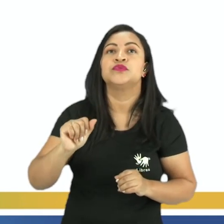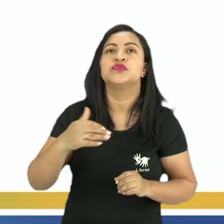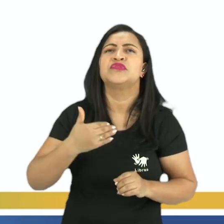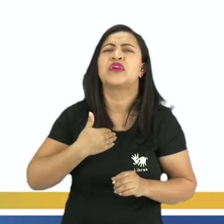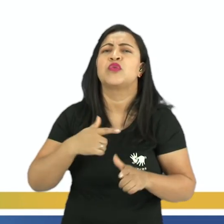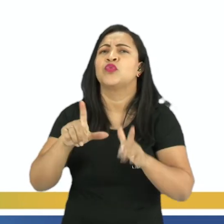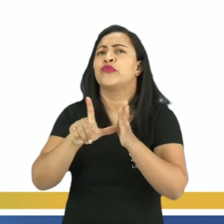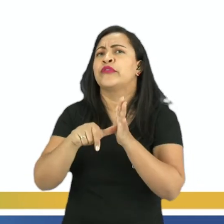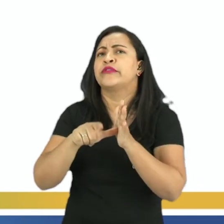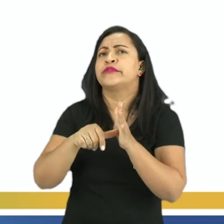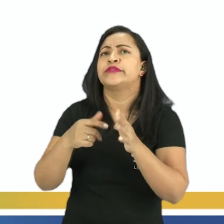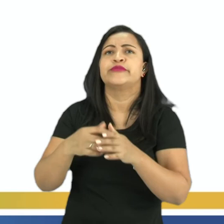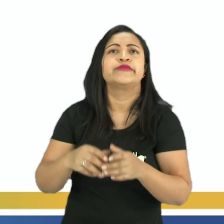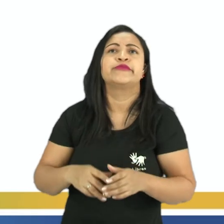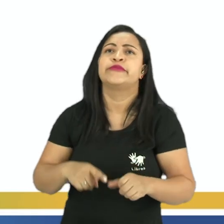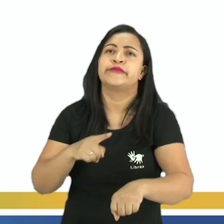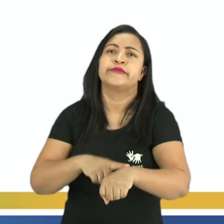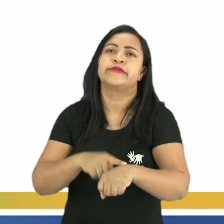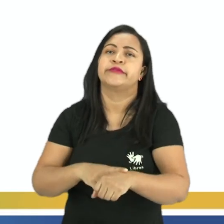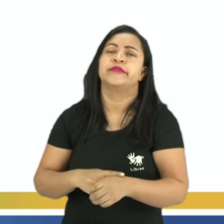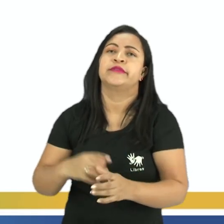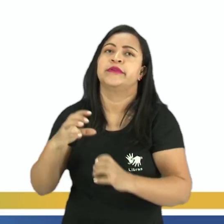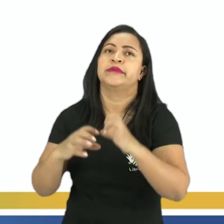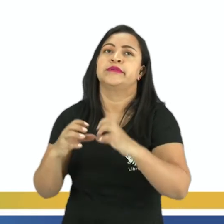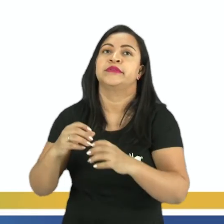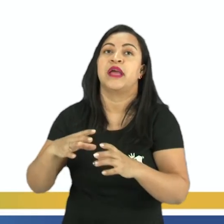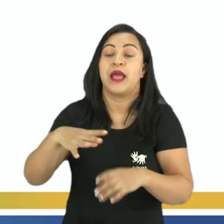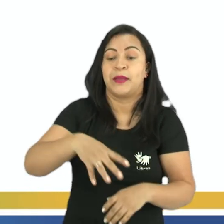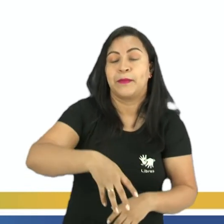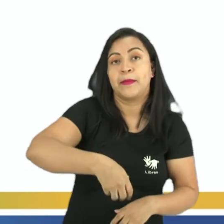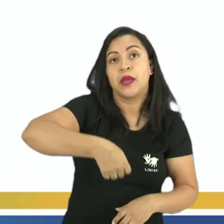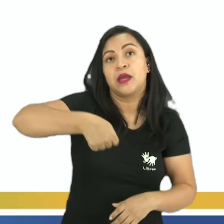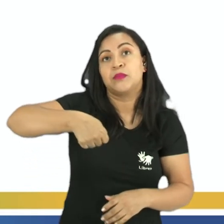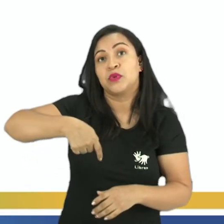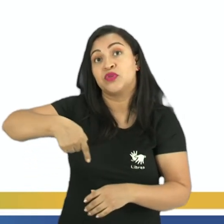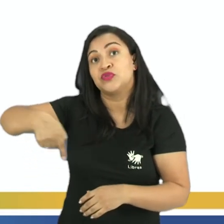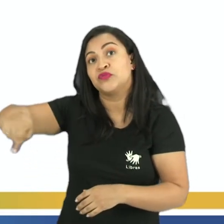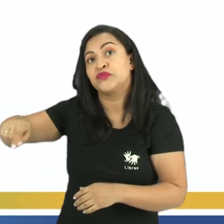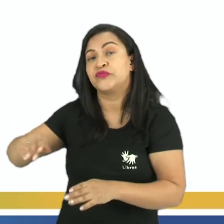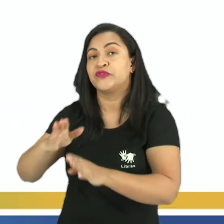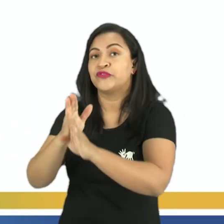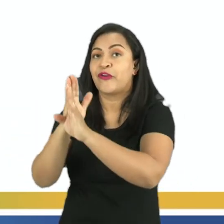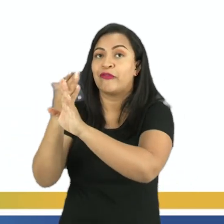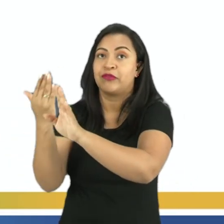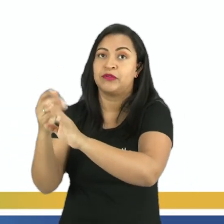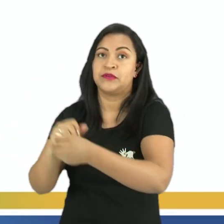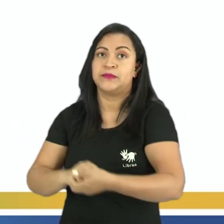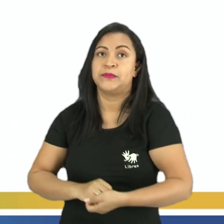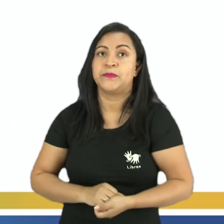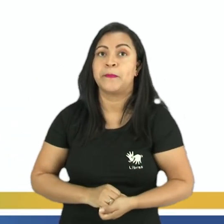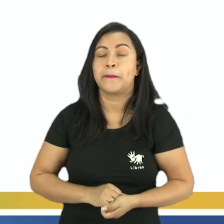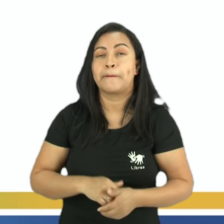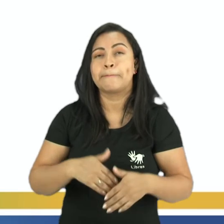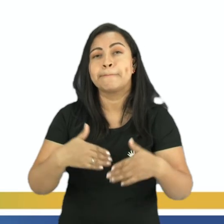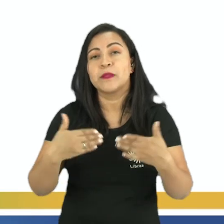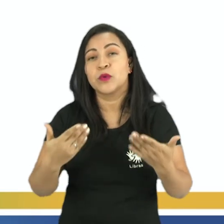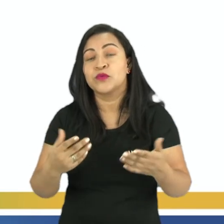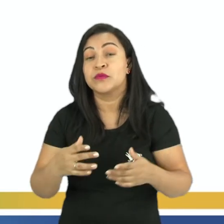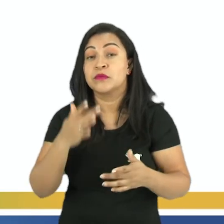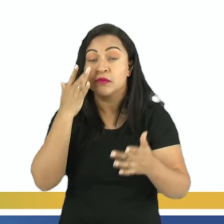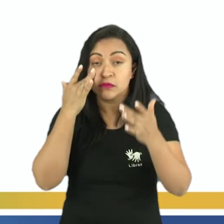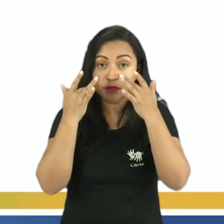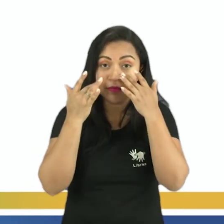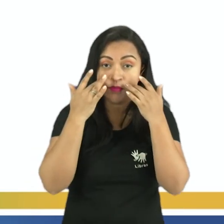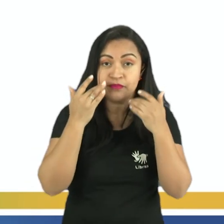não tenho tempo para debates. Pega a pasta e vai em direção à porta da rua. Considerando que se trata de uma peça de